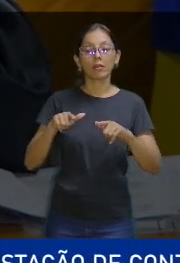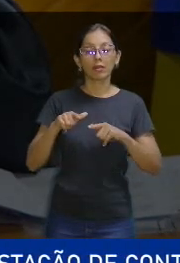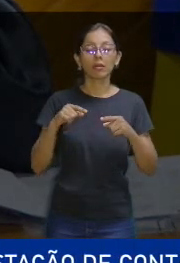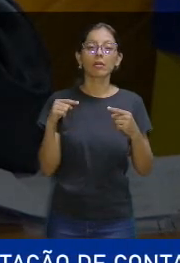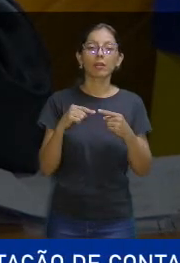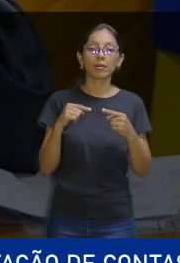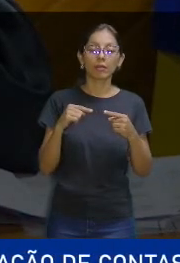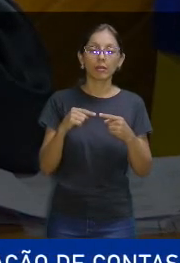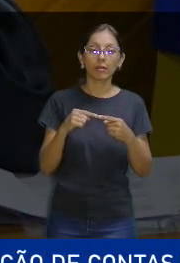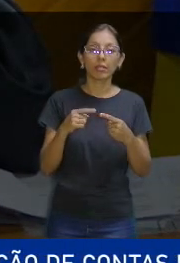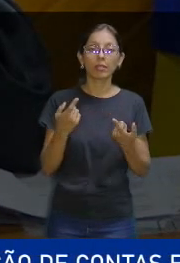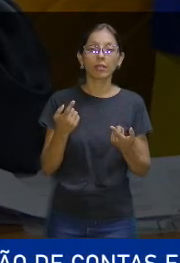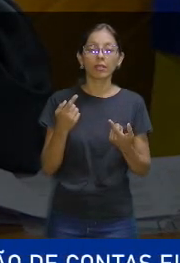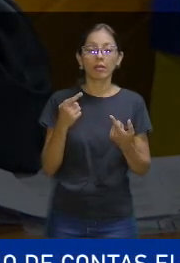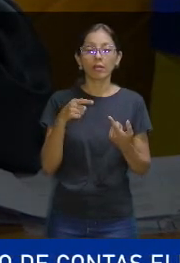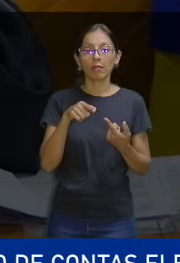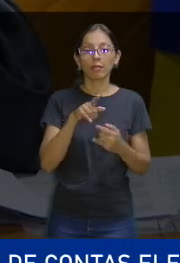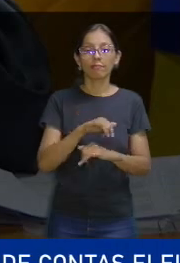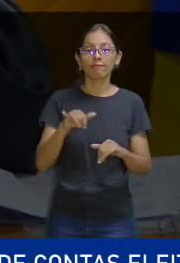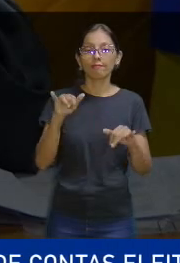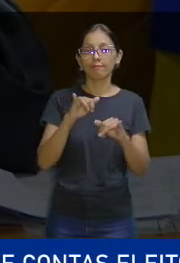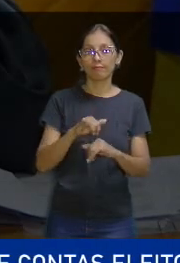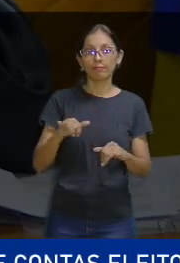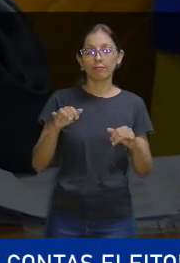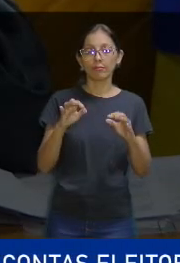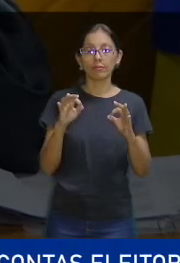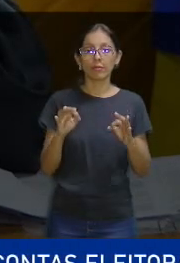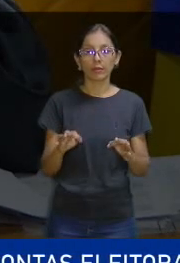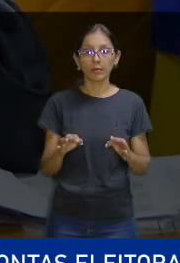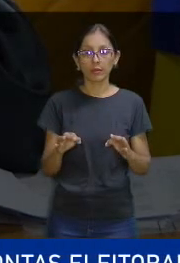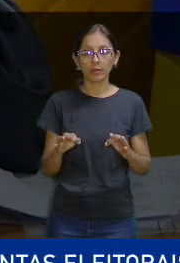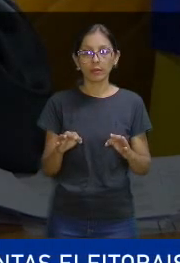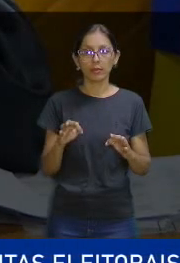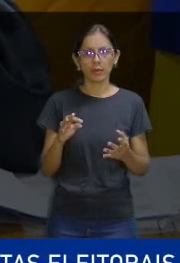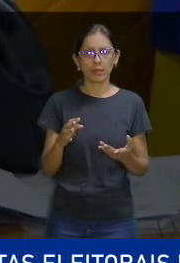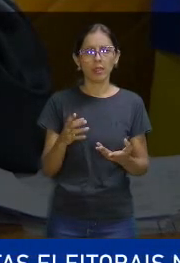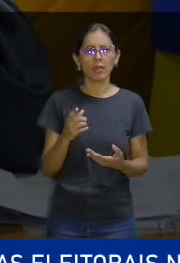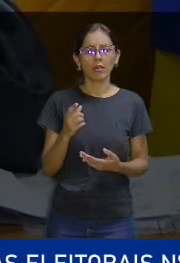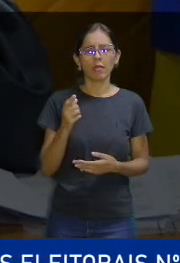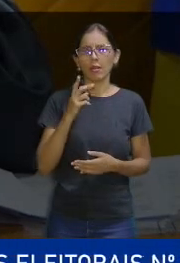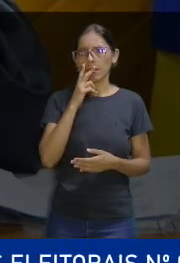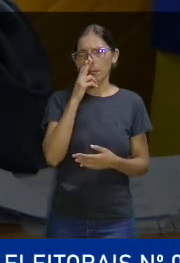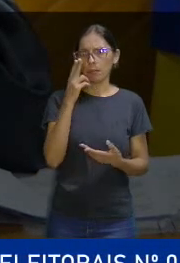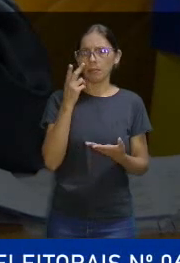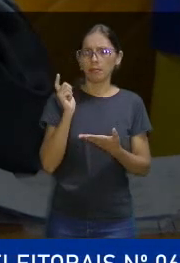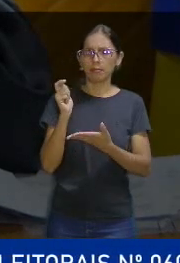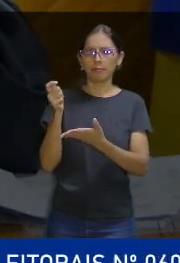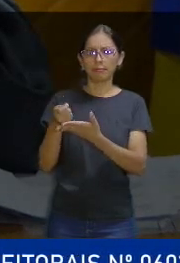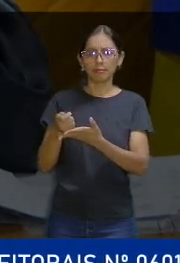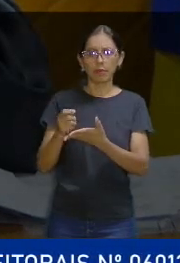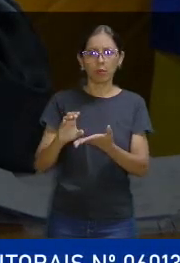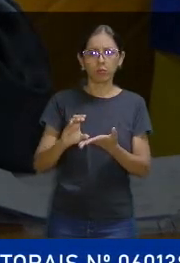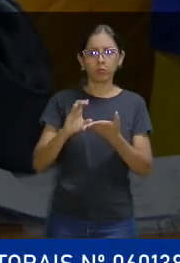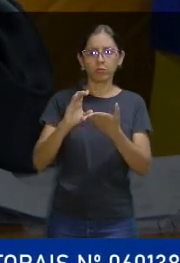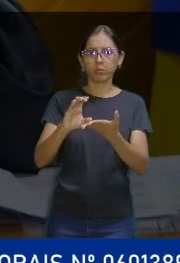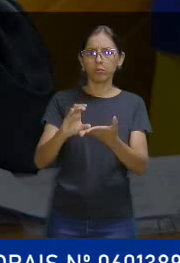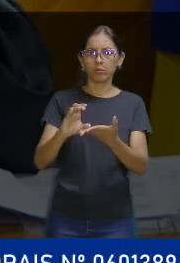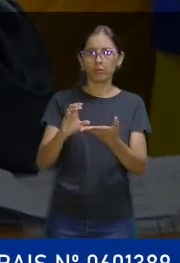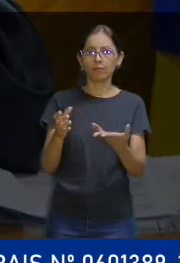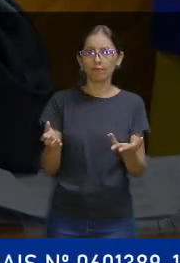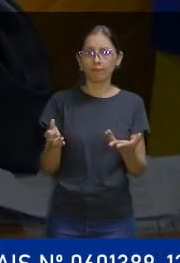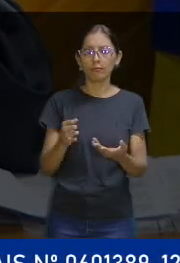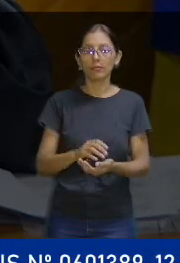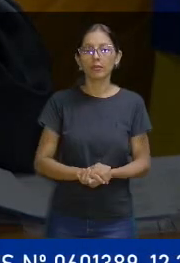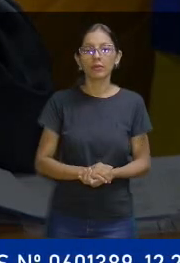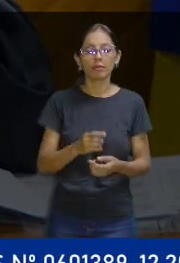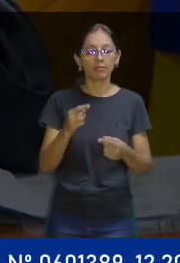campanha. Os valores pagos não se mostram muito superiores à média de mercado, demonstrando razoabilidade. A análise